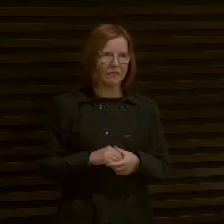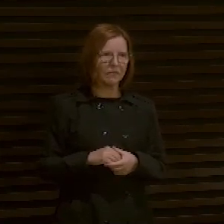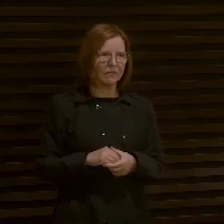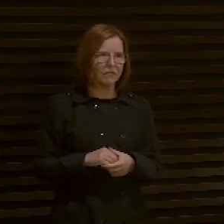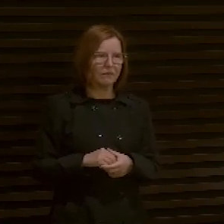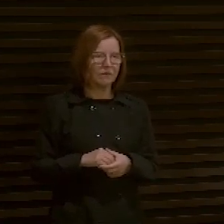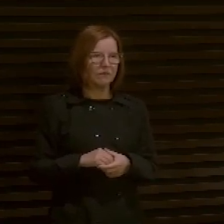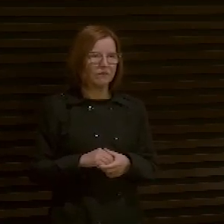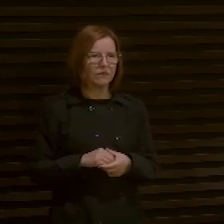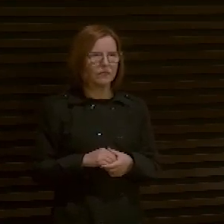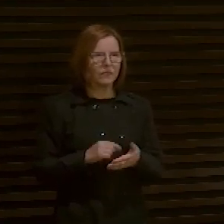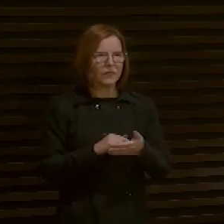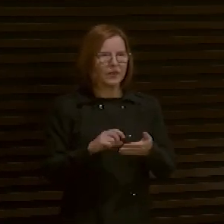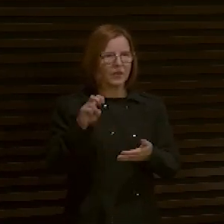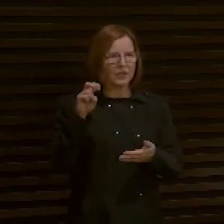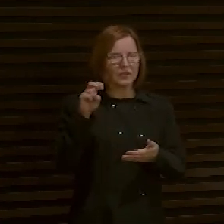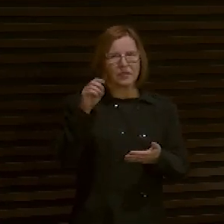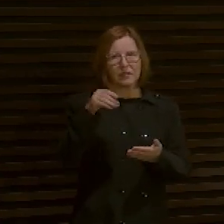Dos versículos 5 ao 7.